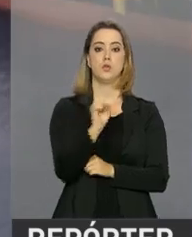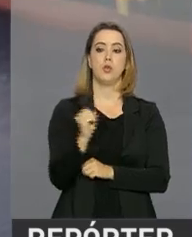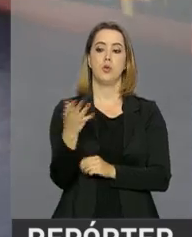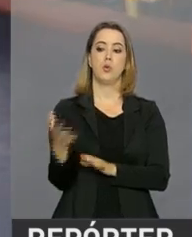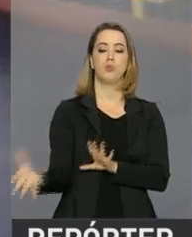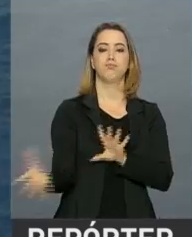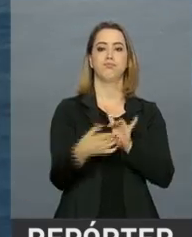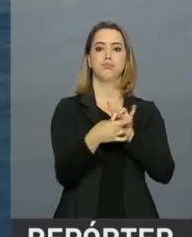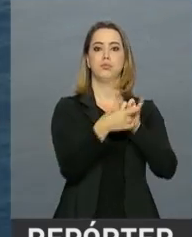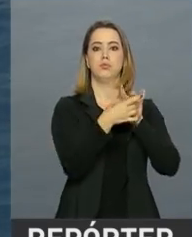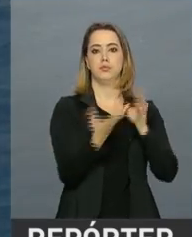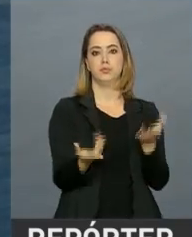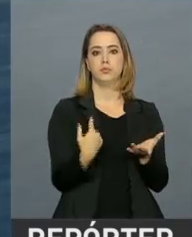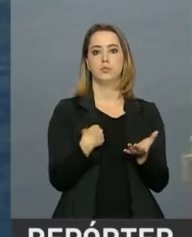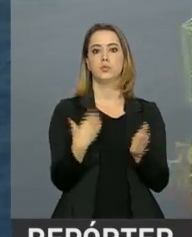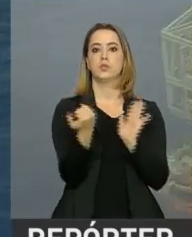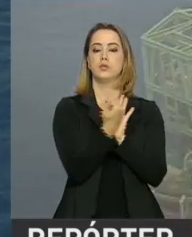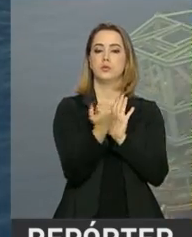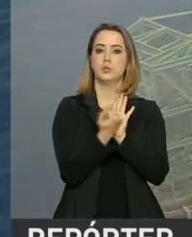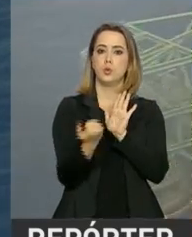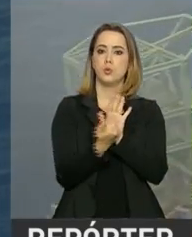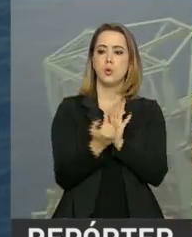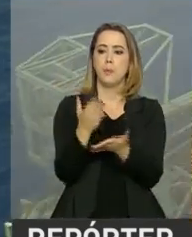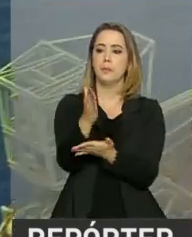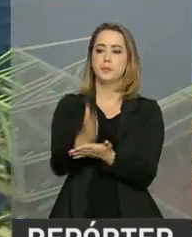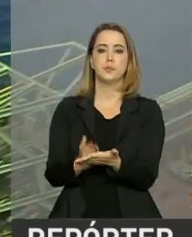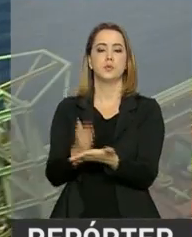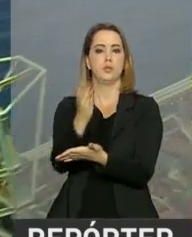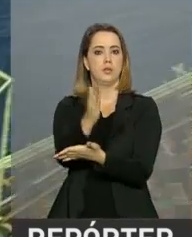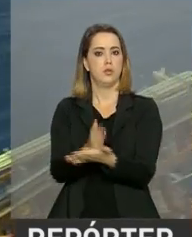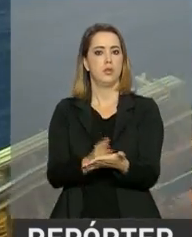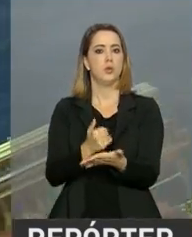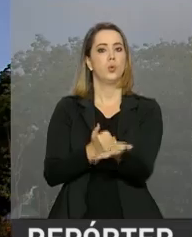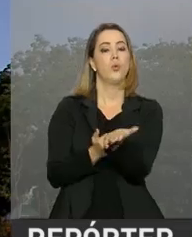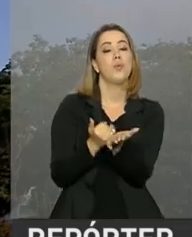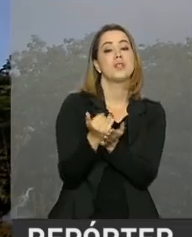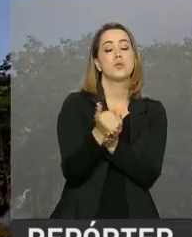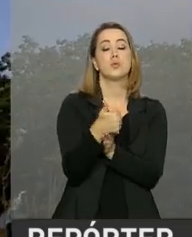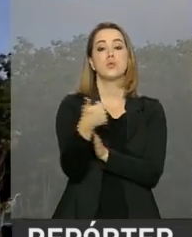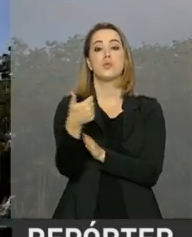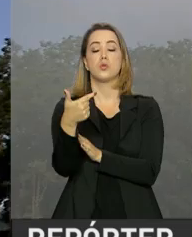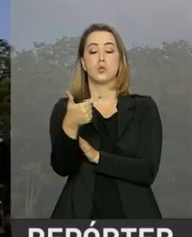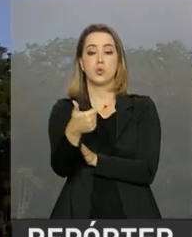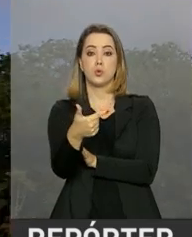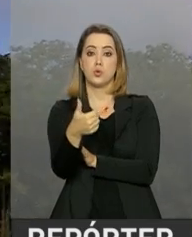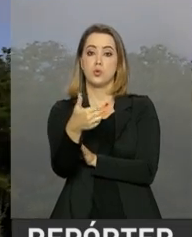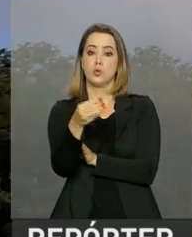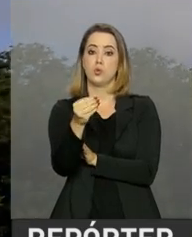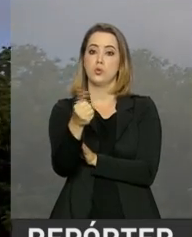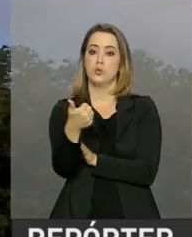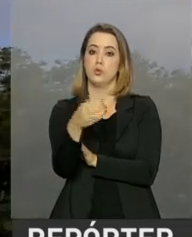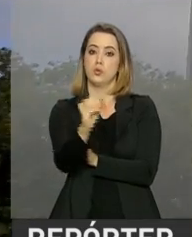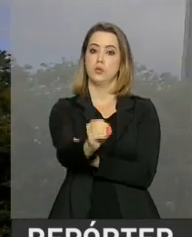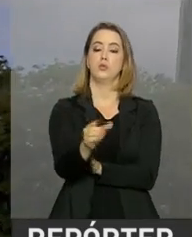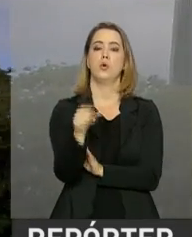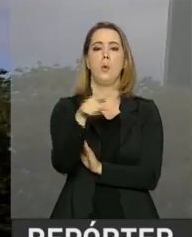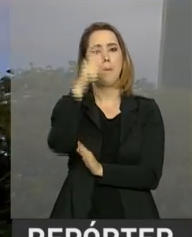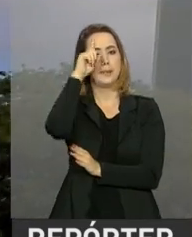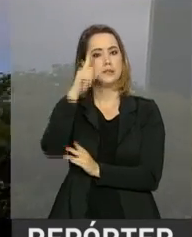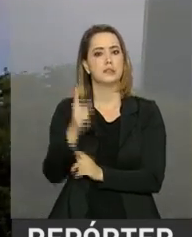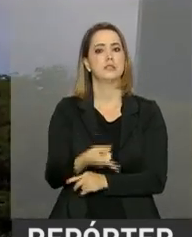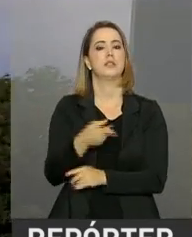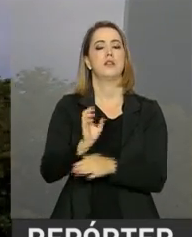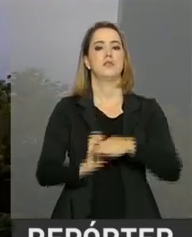com parceiros o modelo de regime de partilha em vigor desde 2010 obrigava a Petrobras a ser operadora